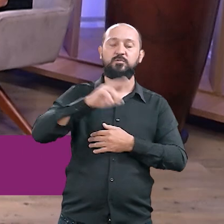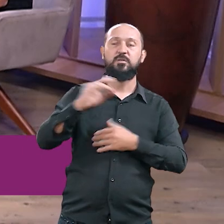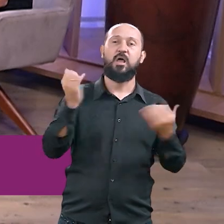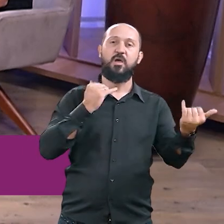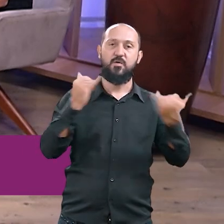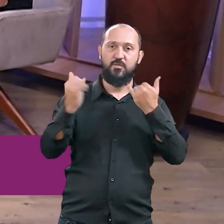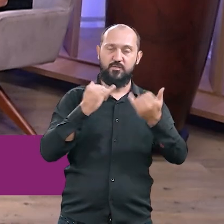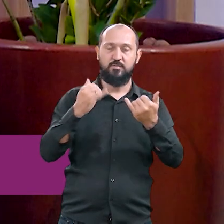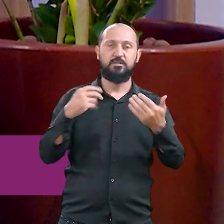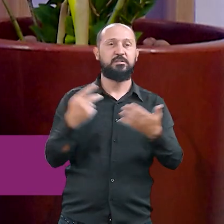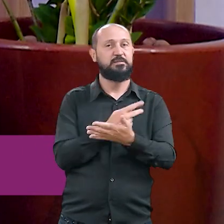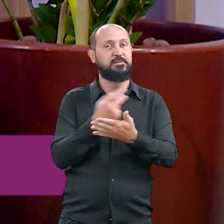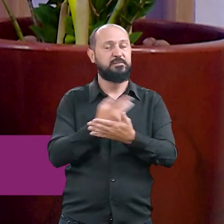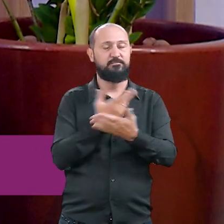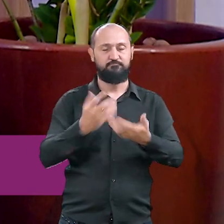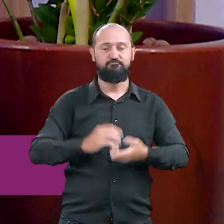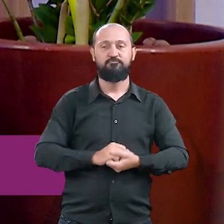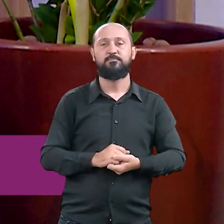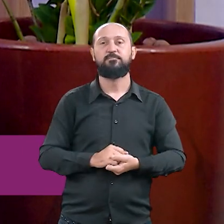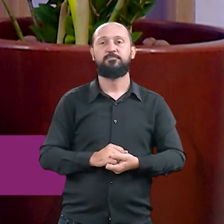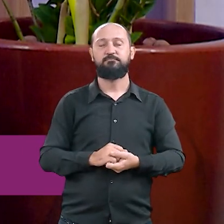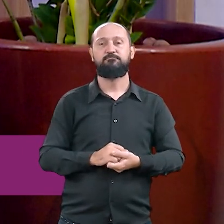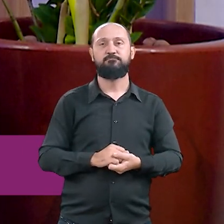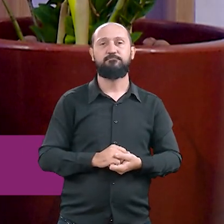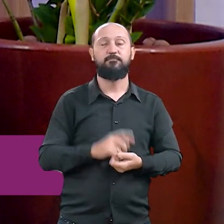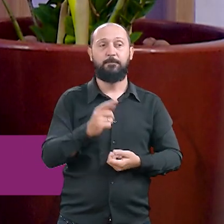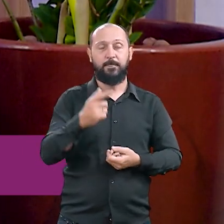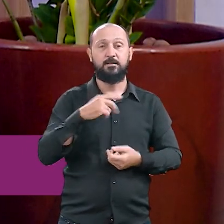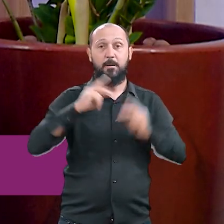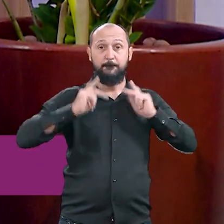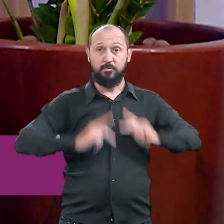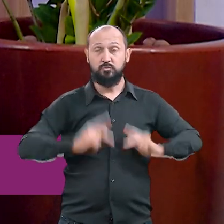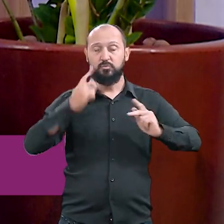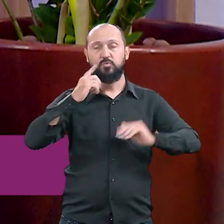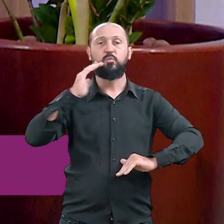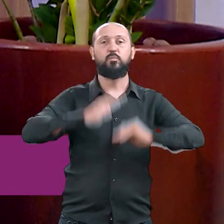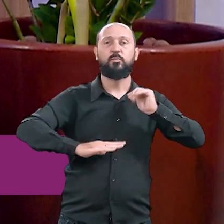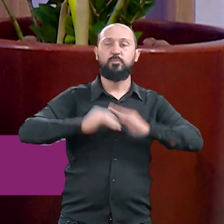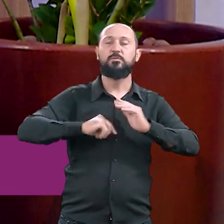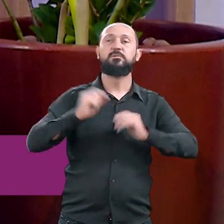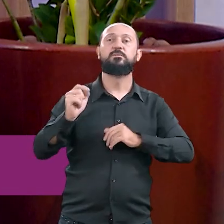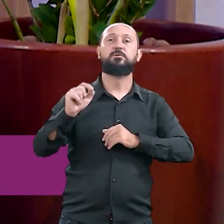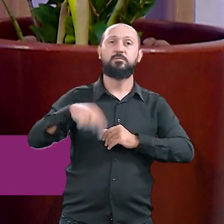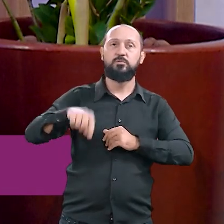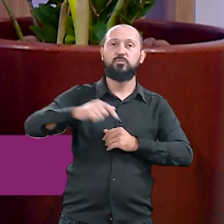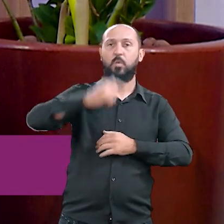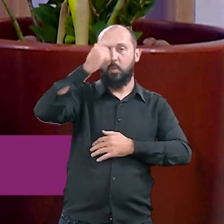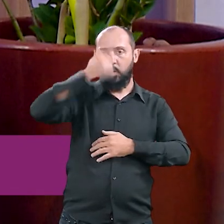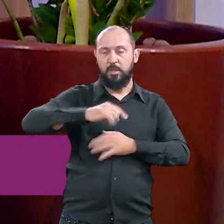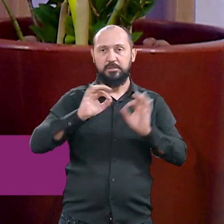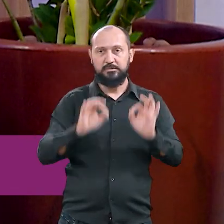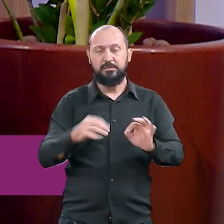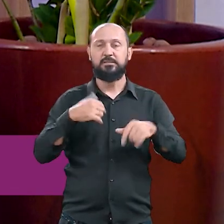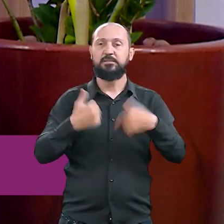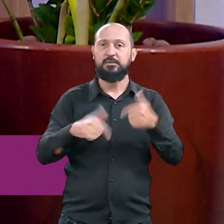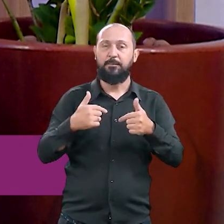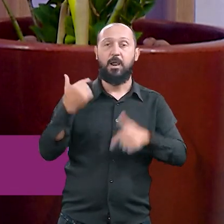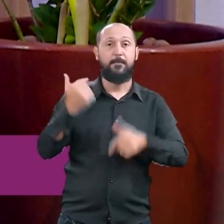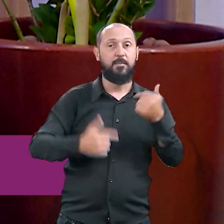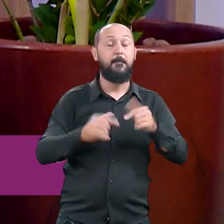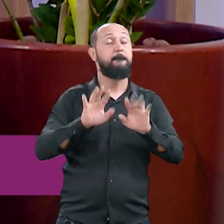parece concordar com aquele cenário, a pessoa acredita sem checar, sem conferir. Então, como eleitor, o cuidado em especial é